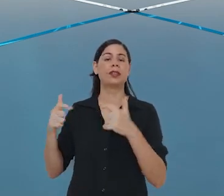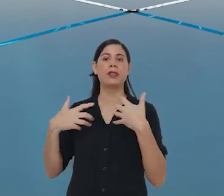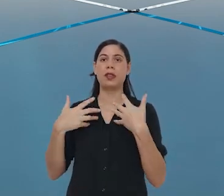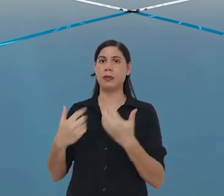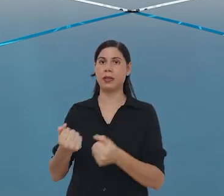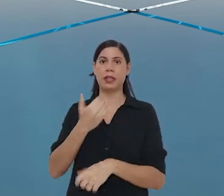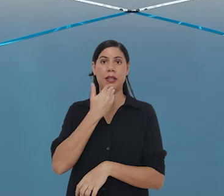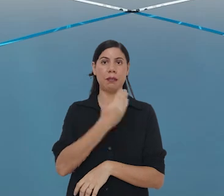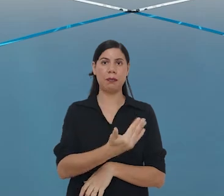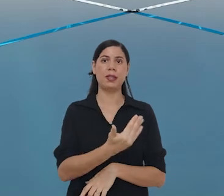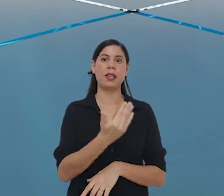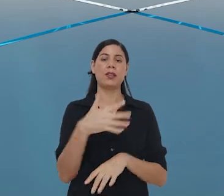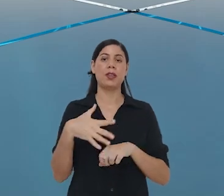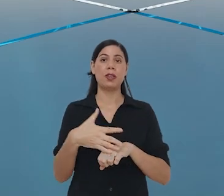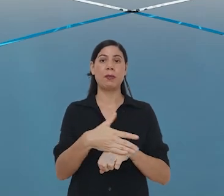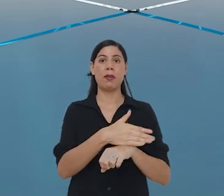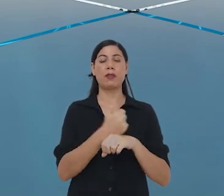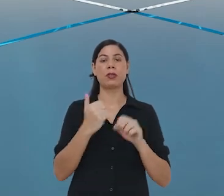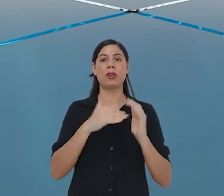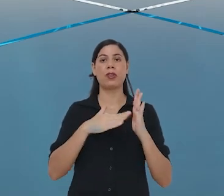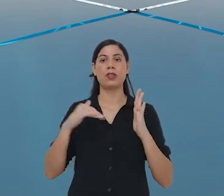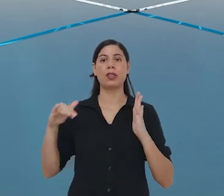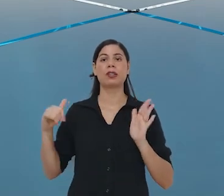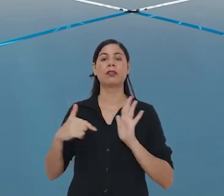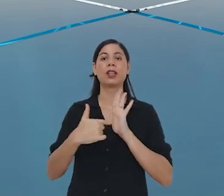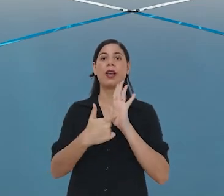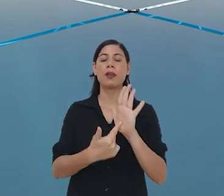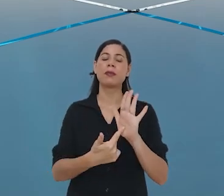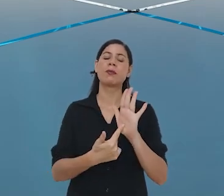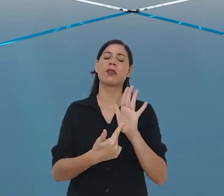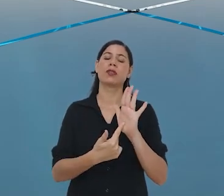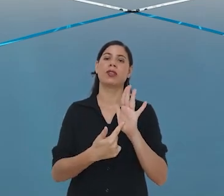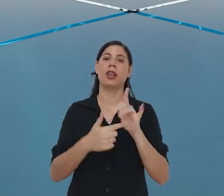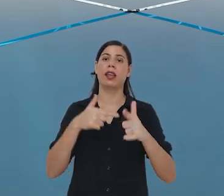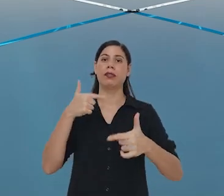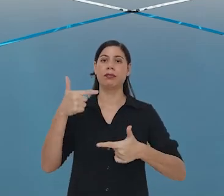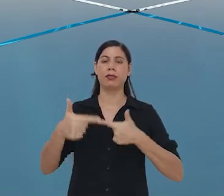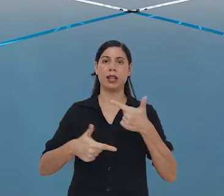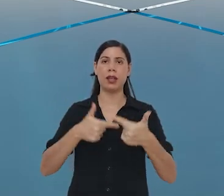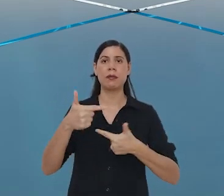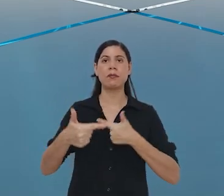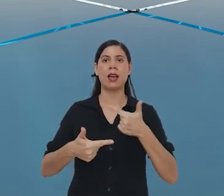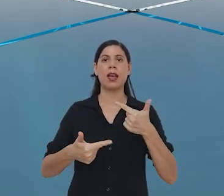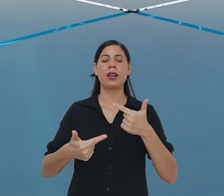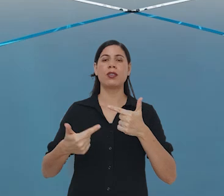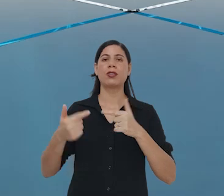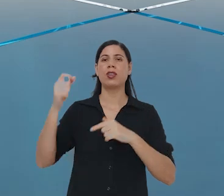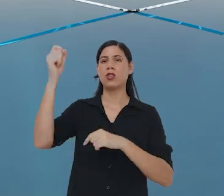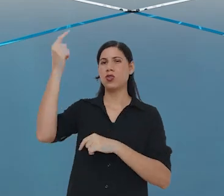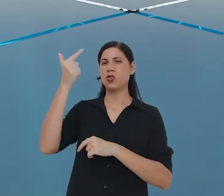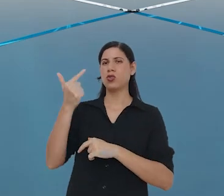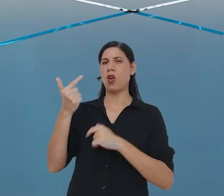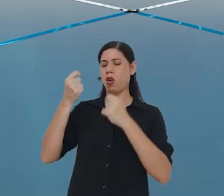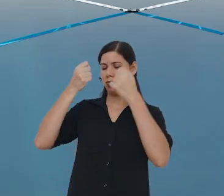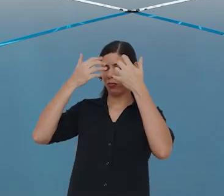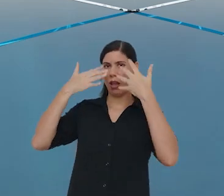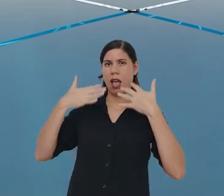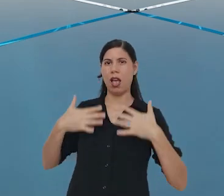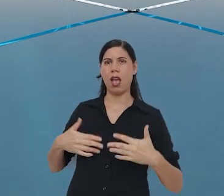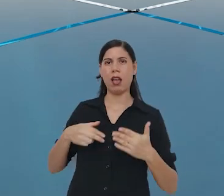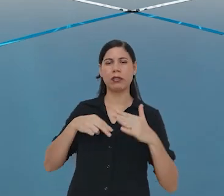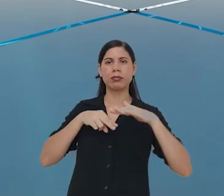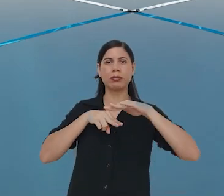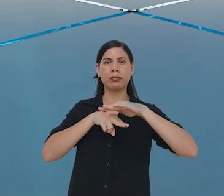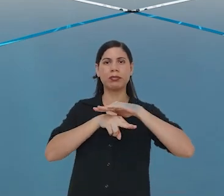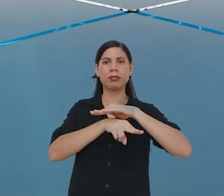de profissional de estética que tentava oferecer serviço de bronzeamento artificial em Câmara. No Item